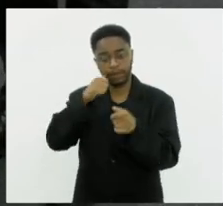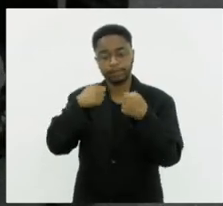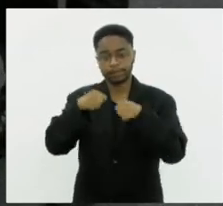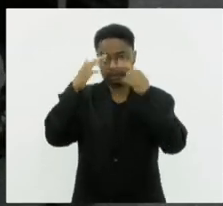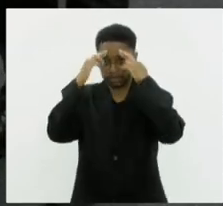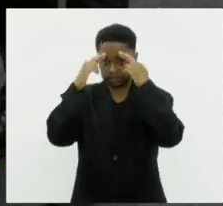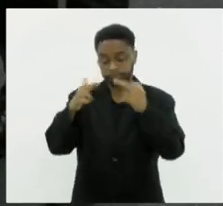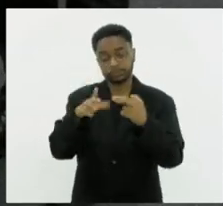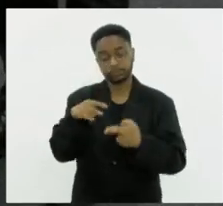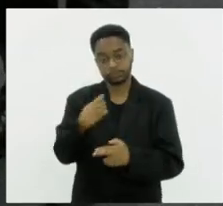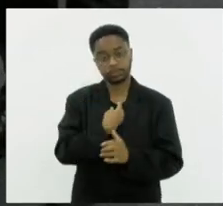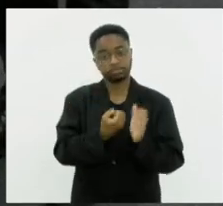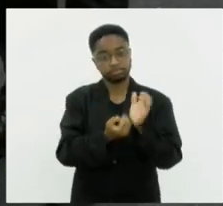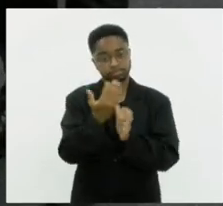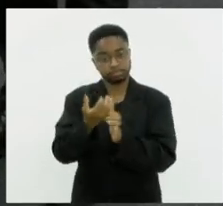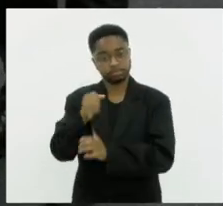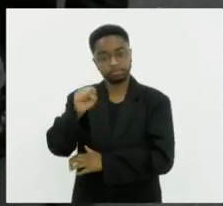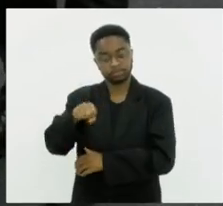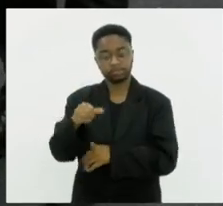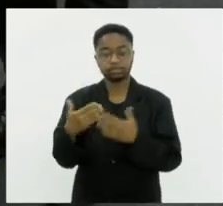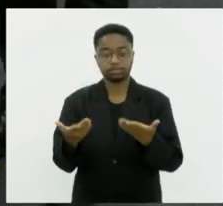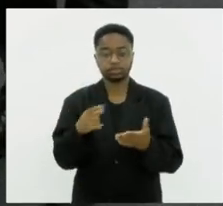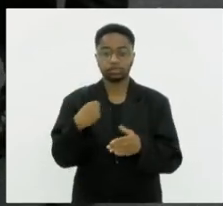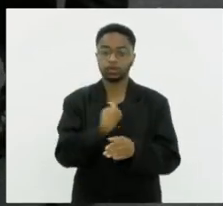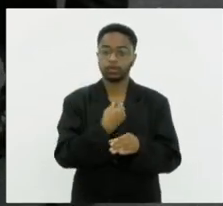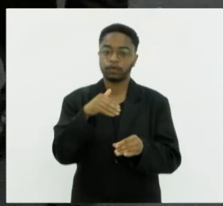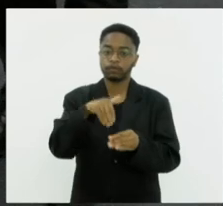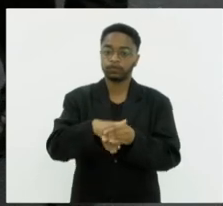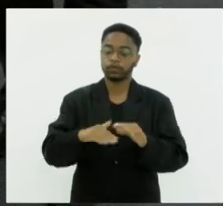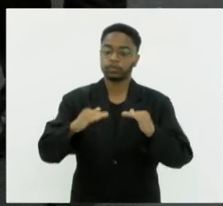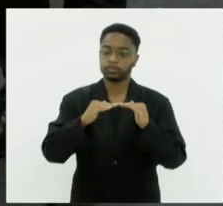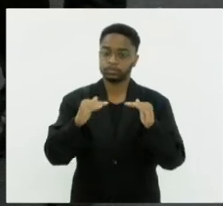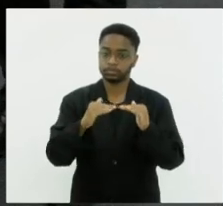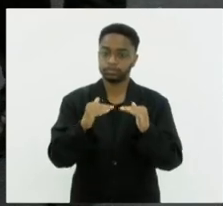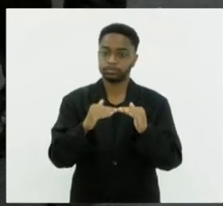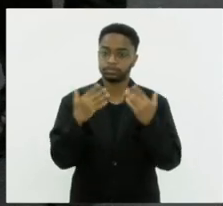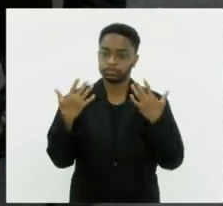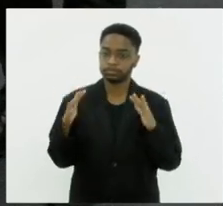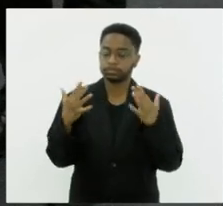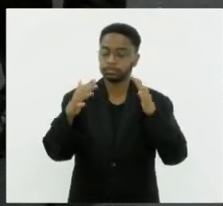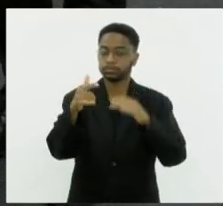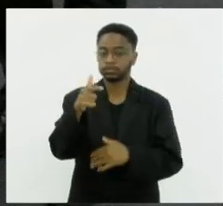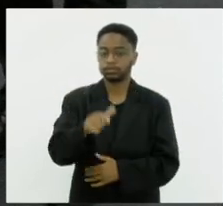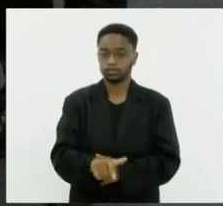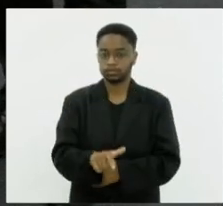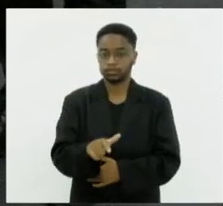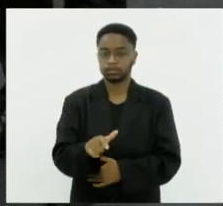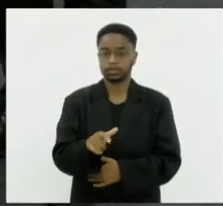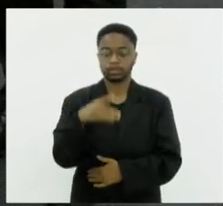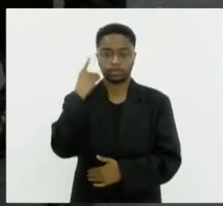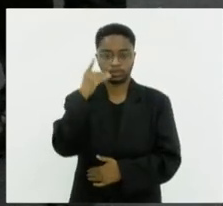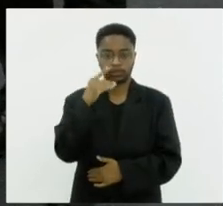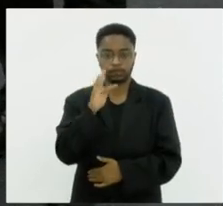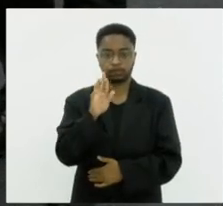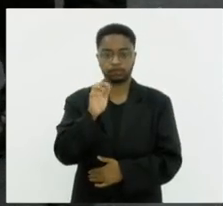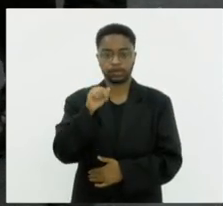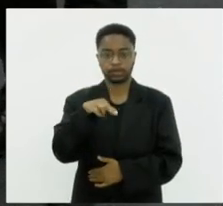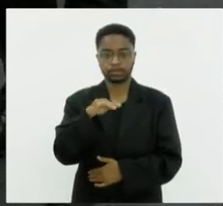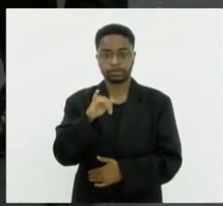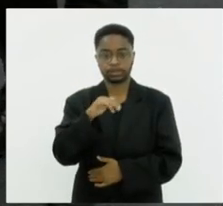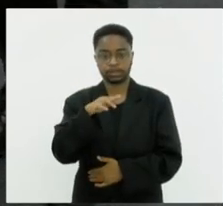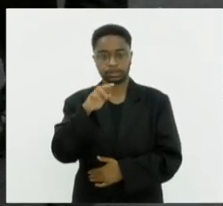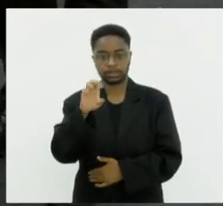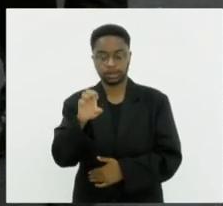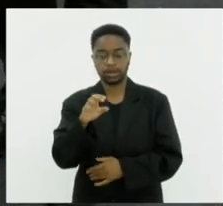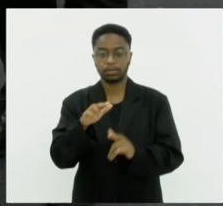vamos legislar. Então, está aqui o nosso voto favorável, parabenizando novamente a deputada Franciane por